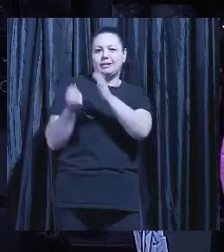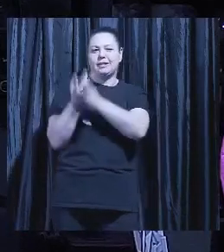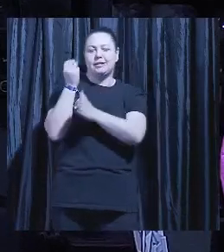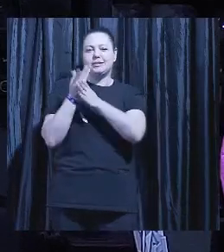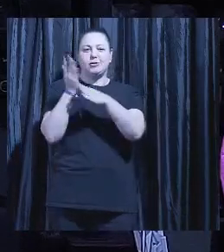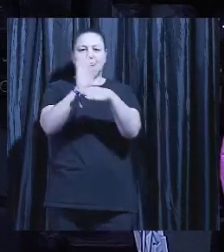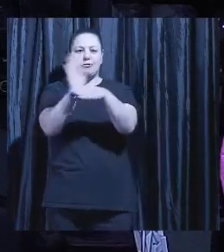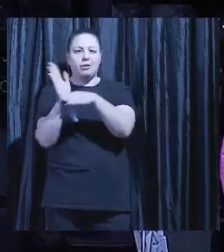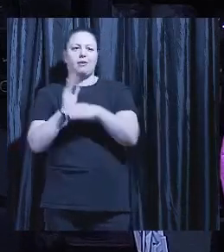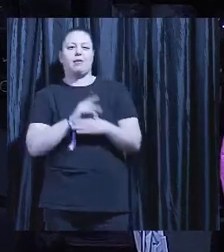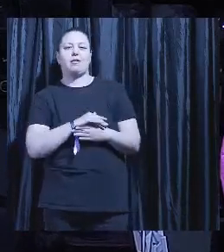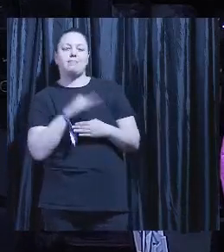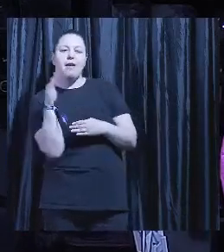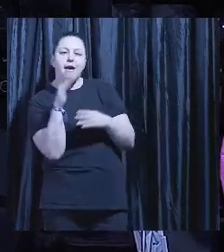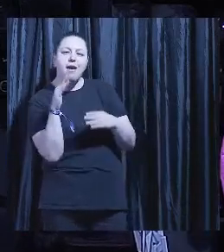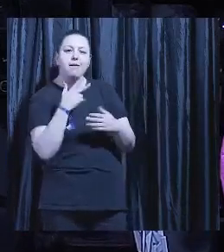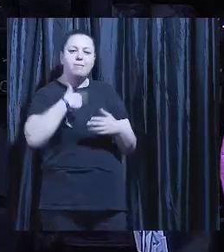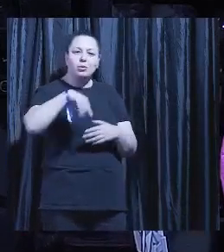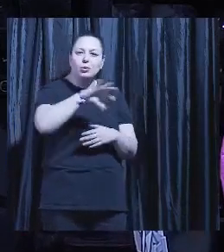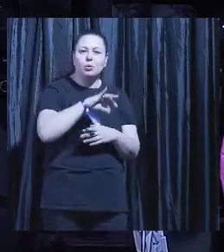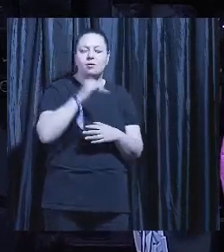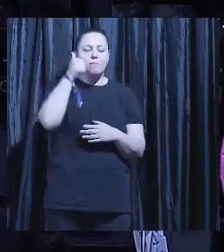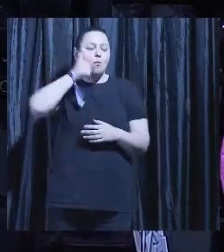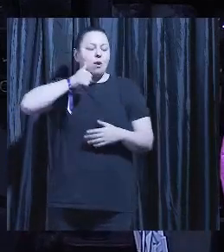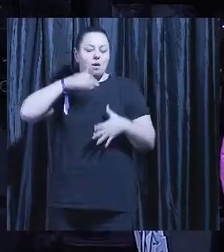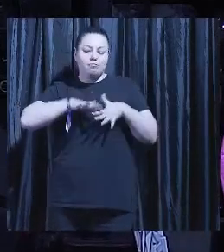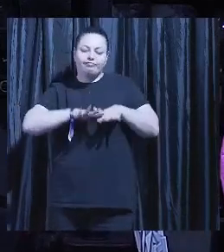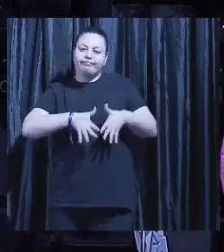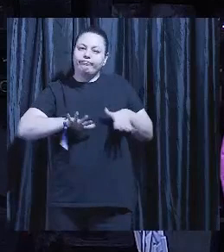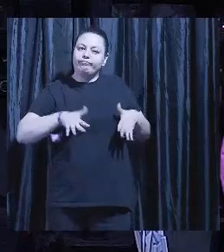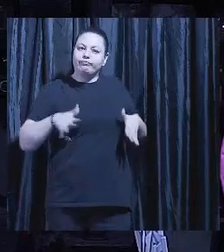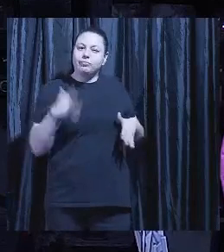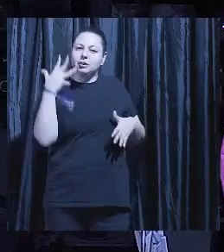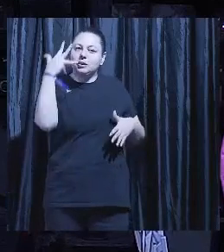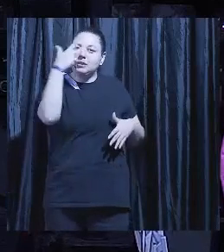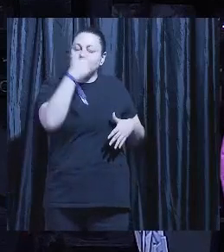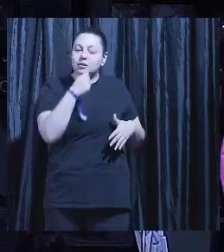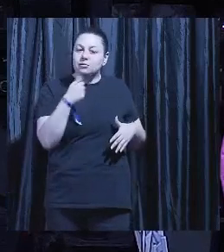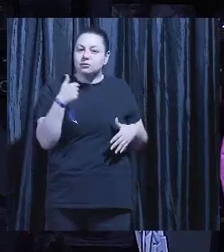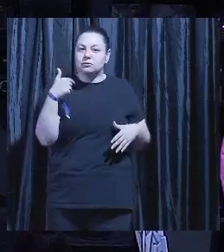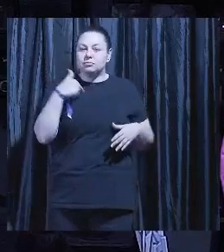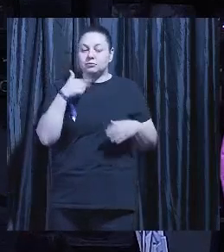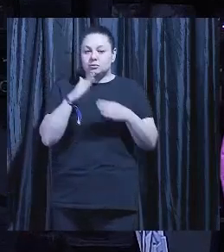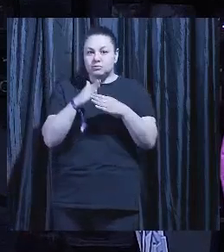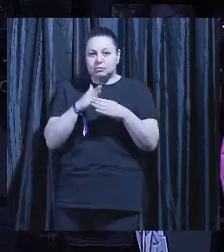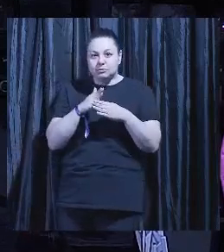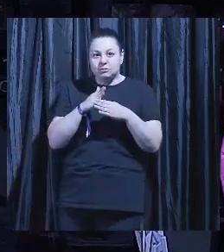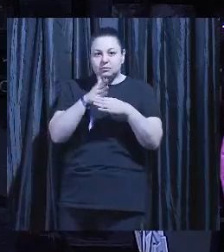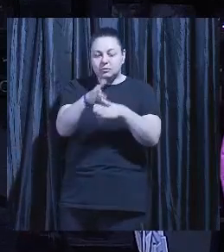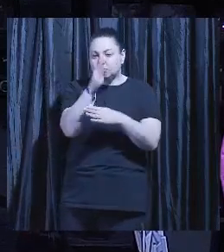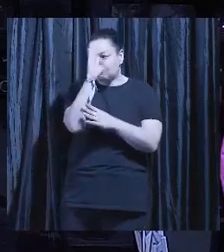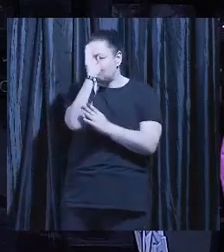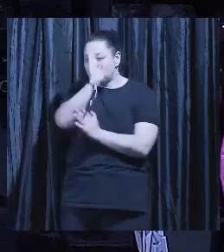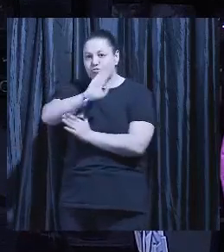os rappers, aquelas mulheres de vestidos lindos. E eu entrei e fui direto para o